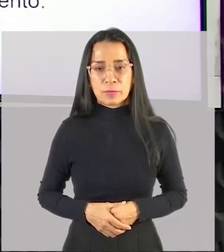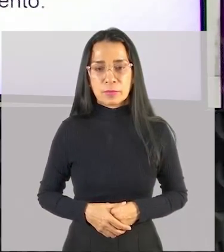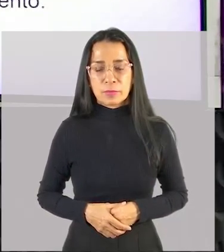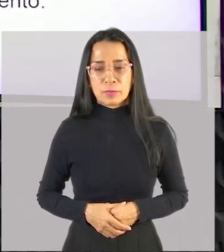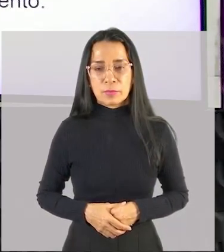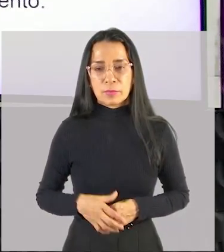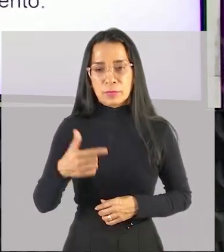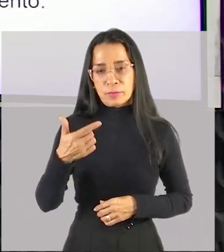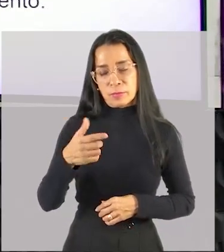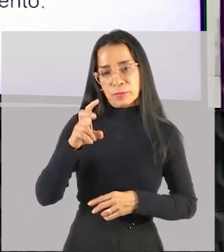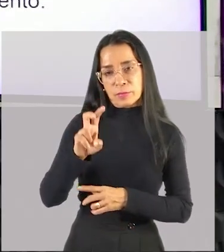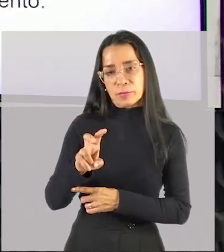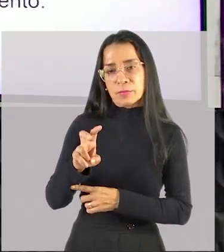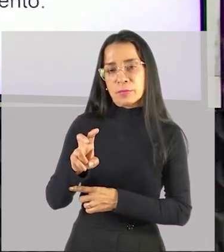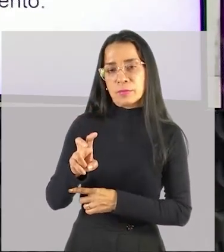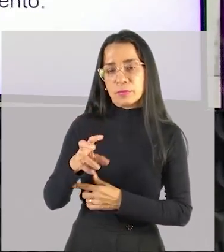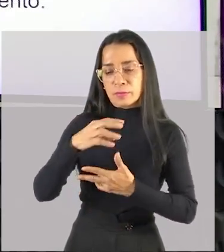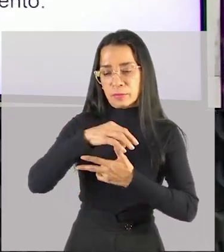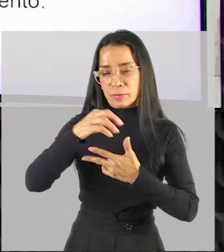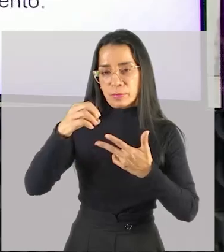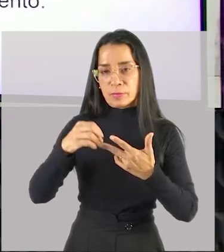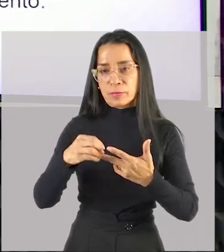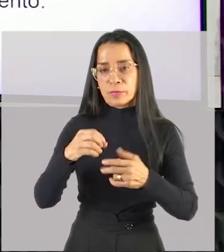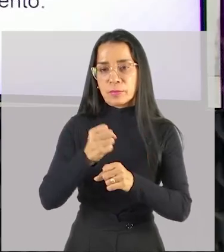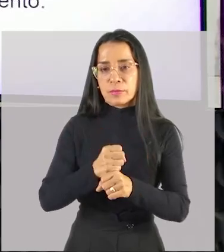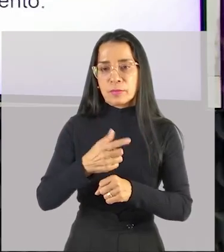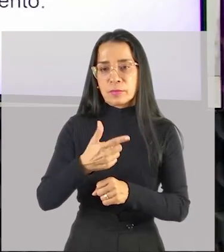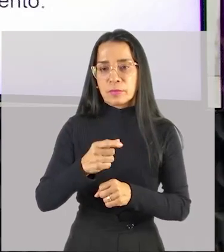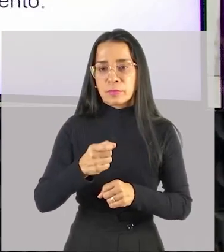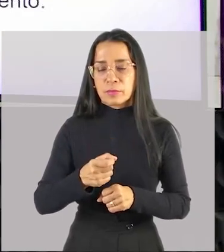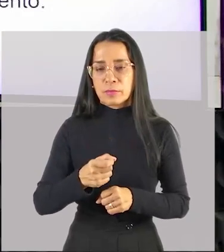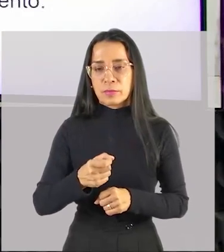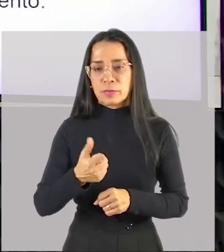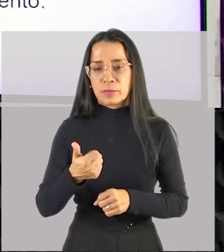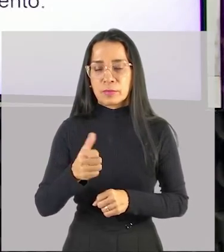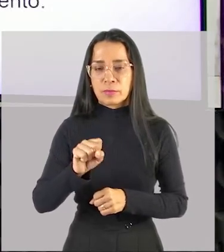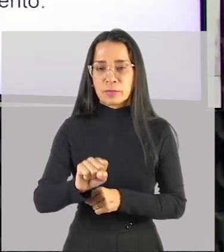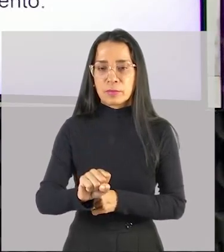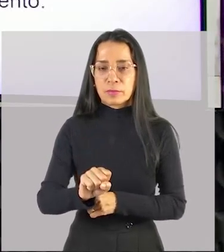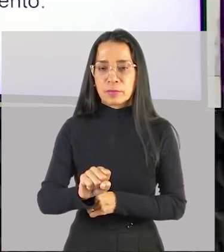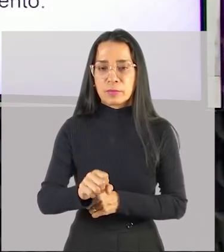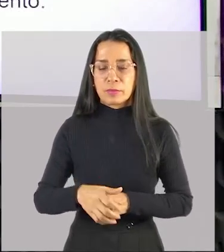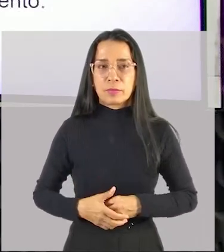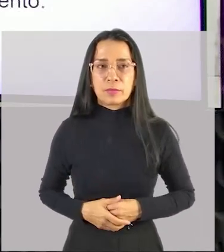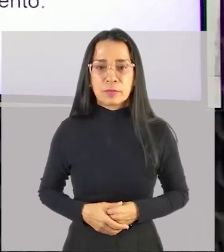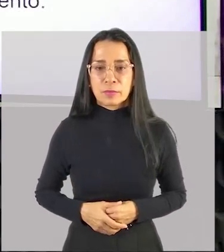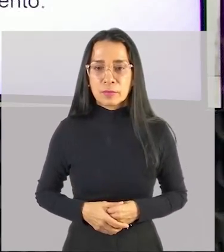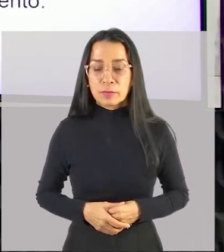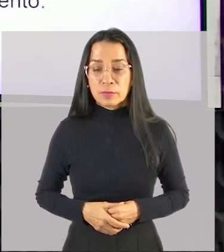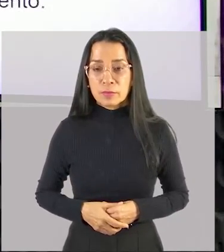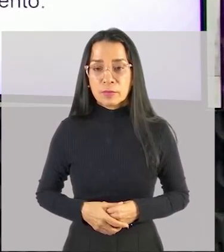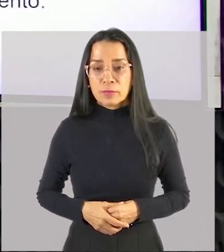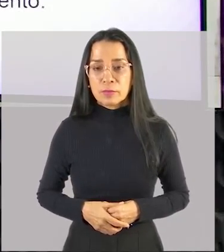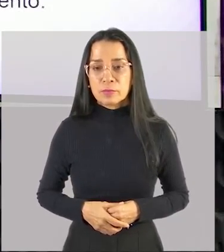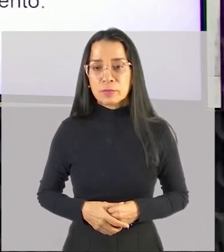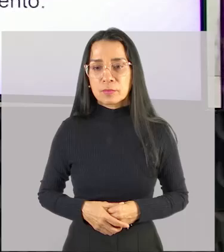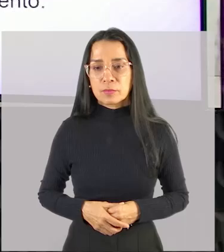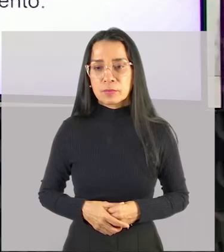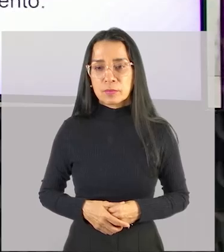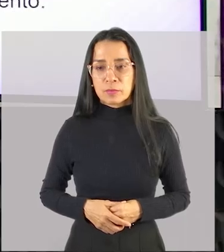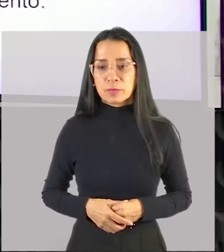número 25 é uma questão do Enem de 2018. E nela diz o